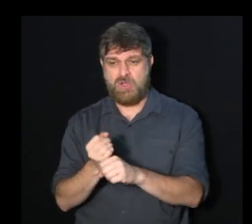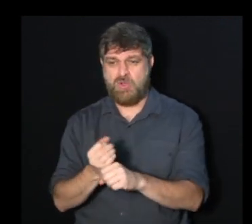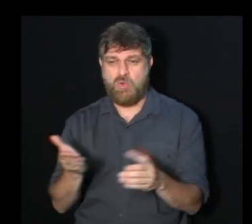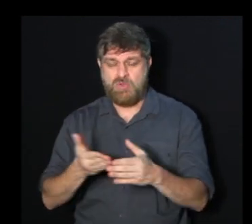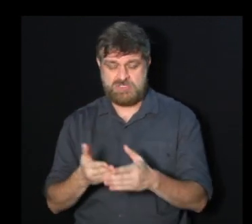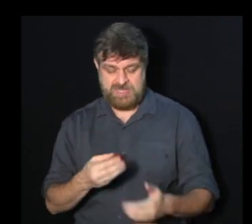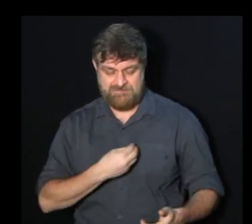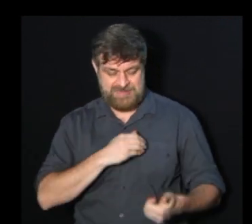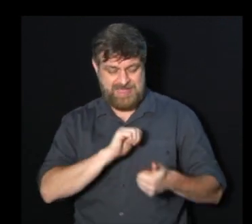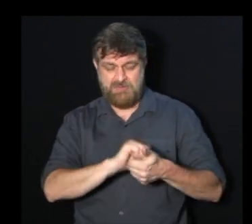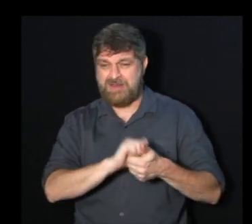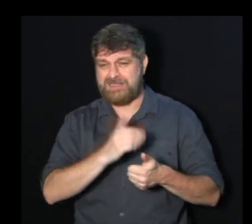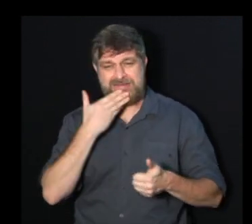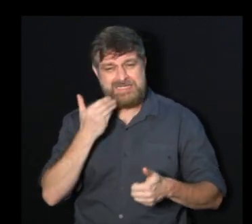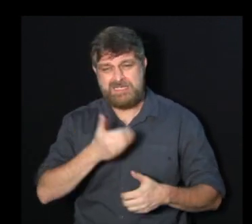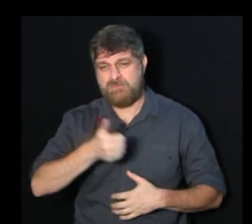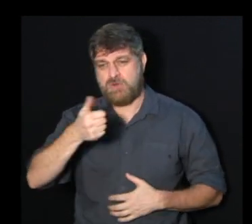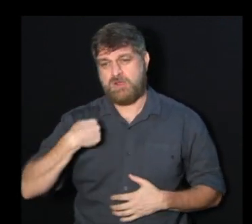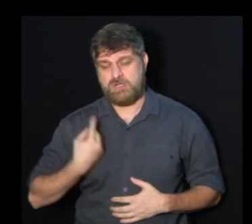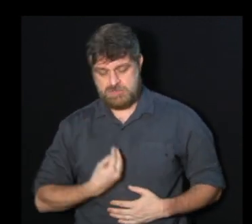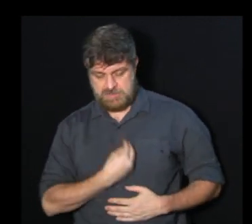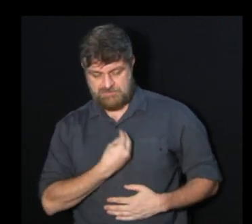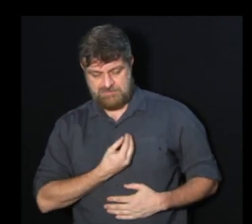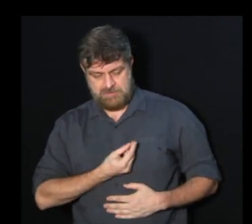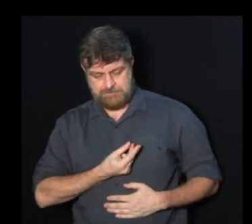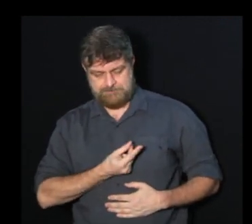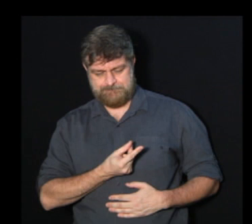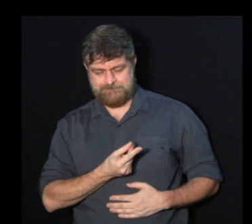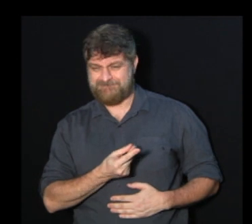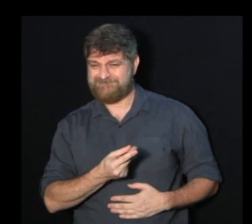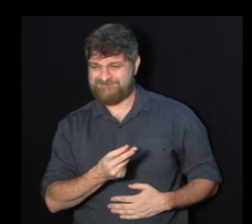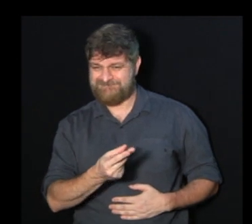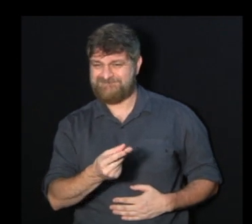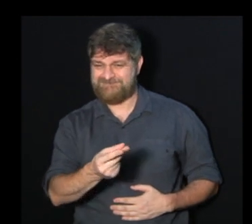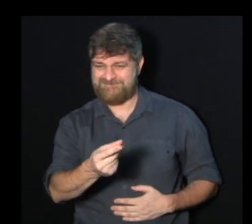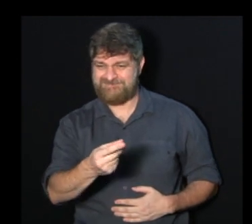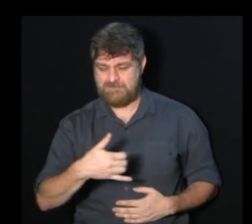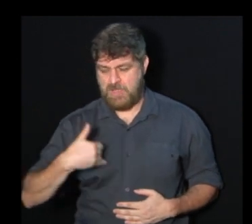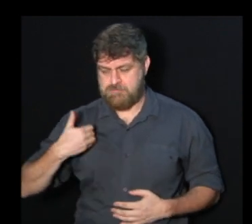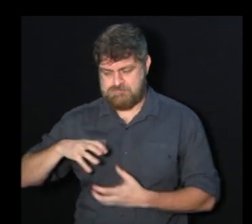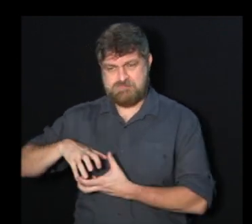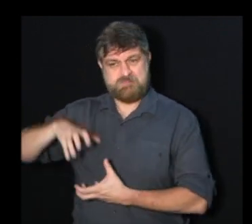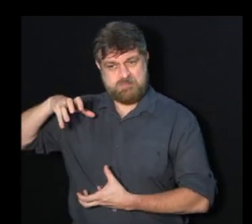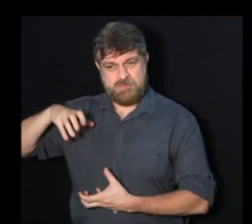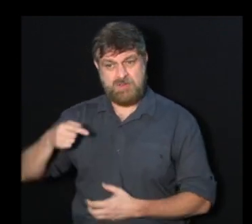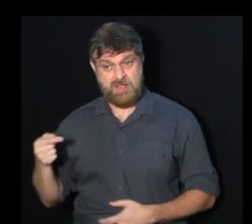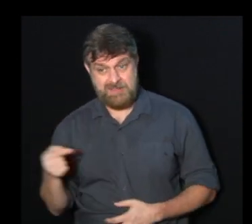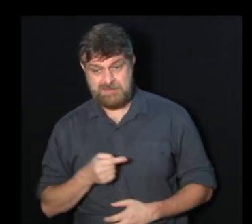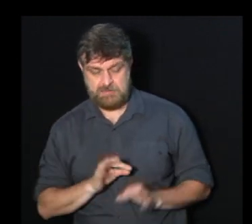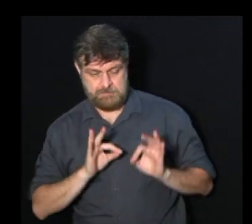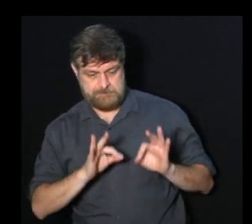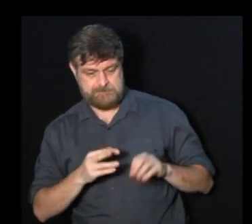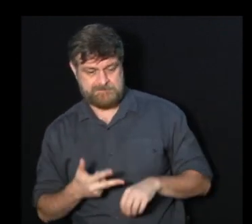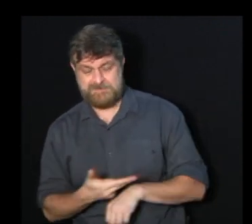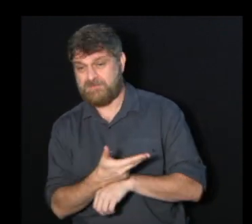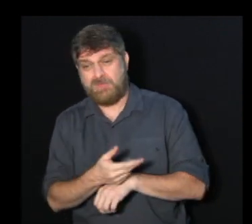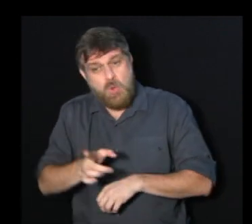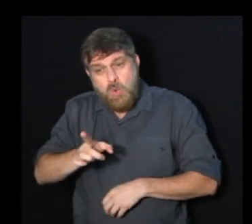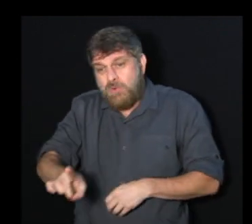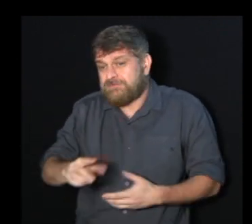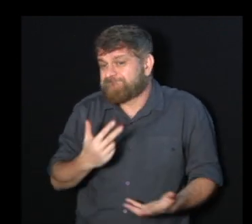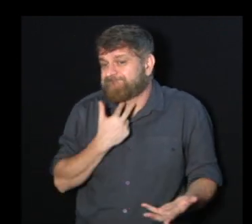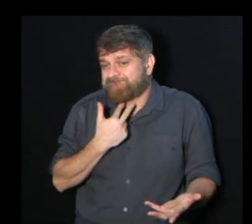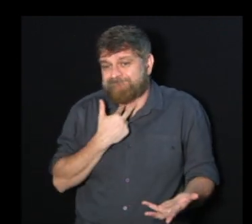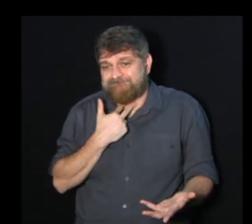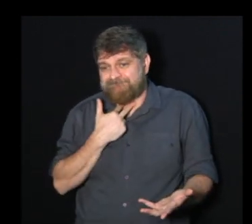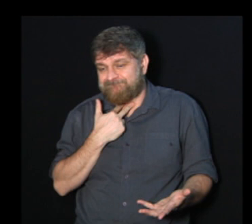qualidade de vida maior para os pacientes, até porque a gente está vivendo mais, tá? Então, assim, é um padrão ouro e no último caso não teve chance,